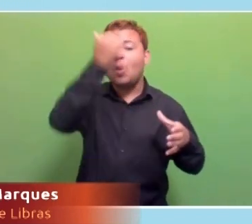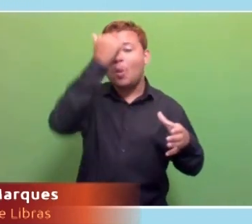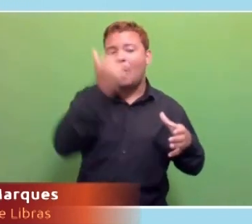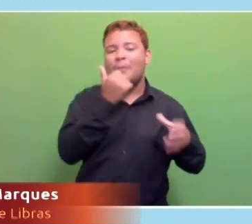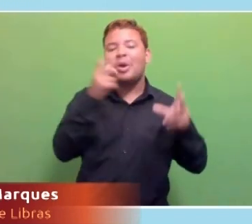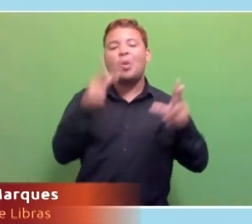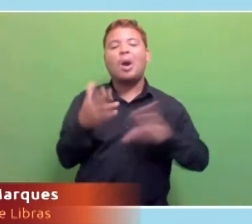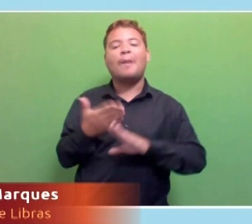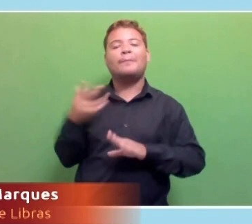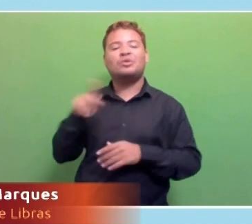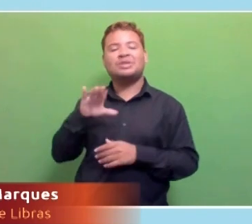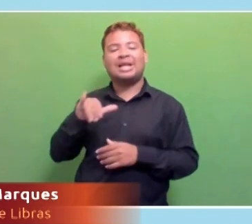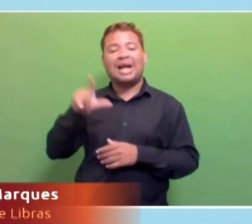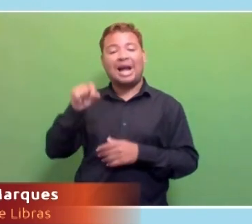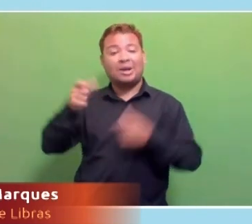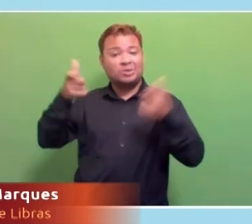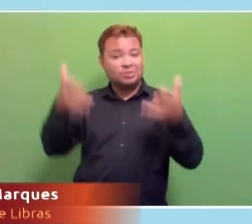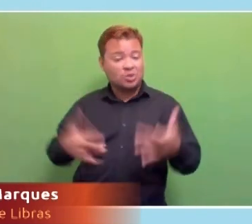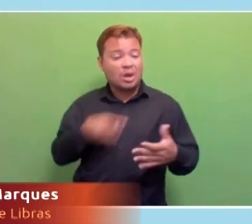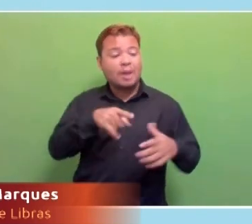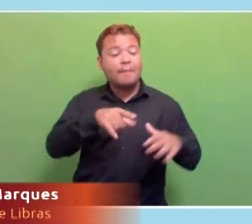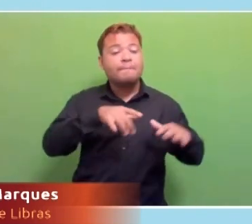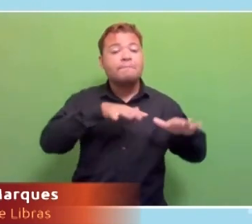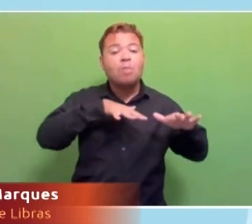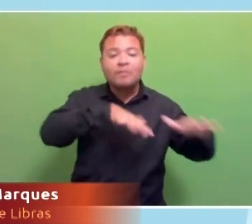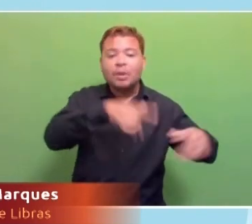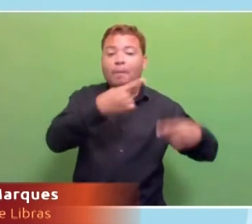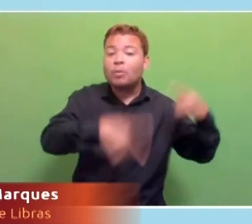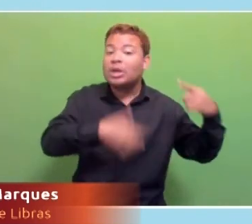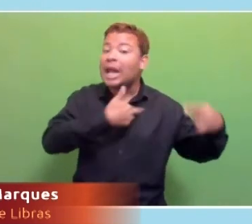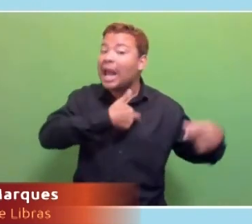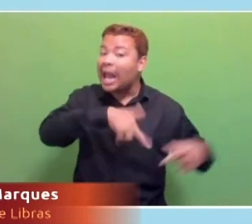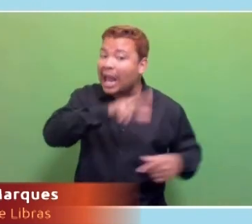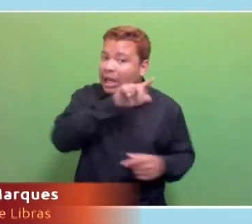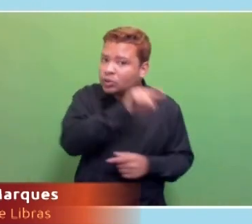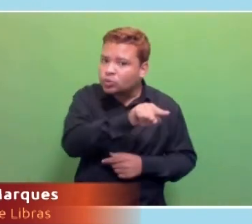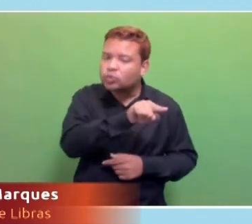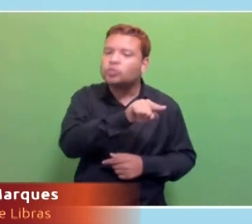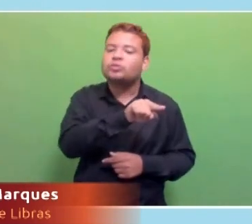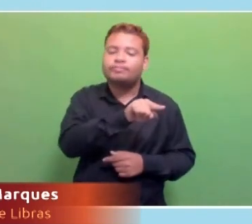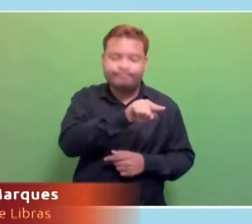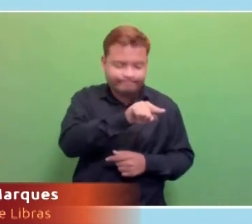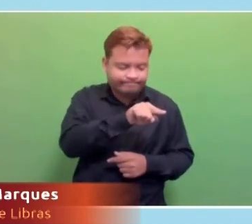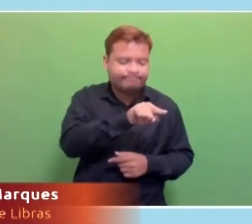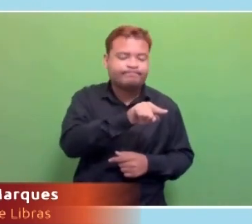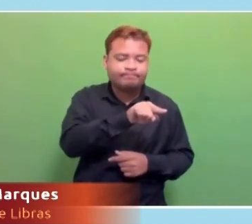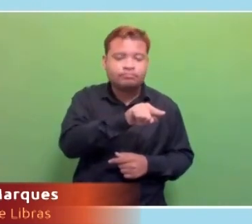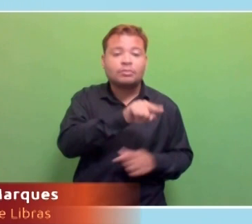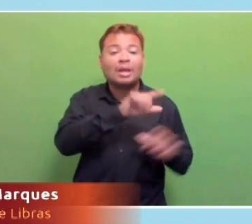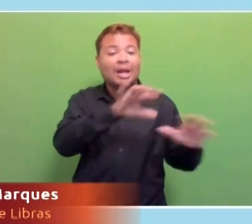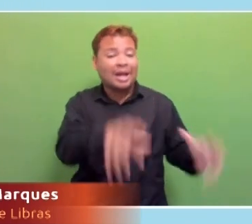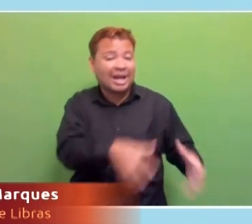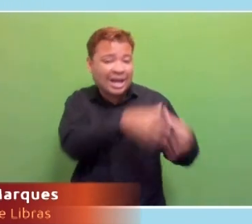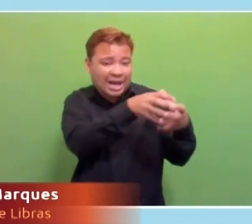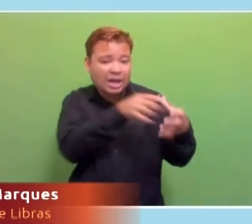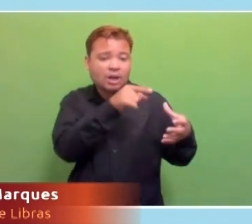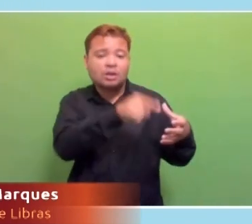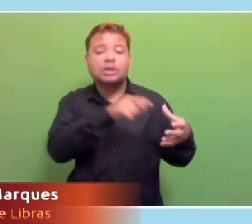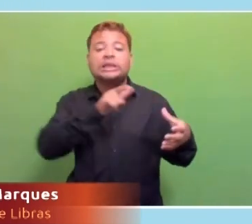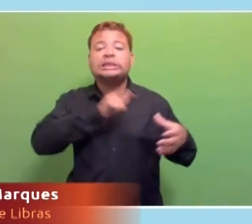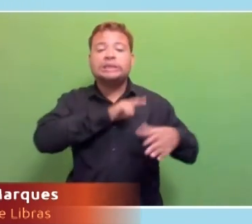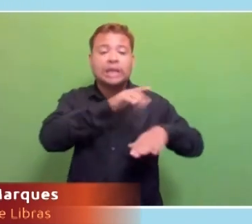colocou, é um movimento político-religioso. E esse grupo, de certa maneira, tem ainda